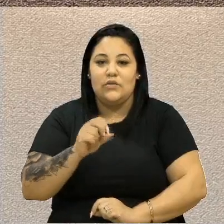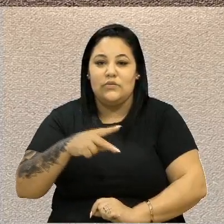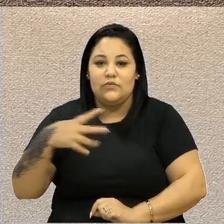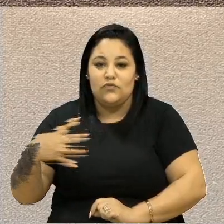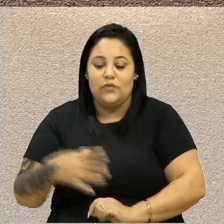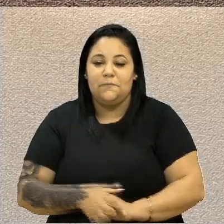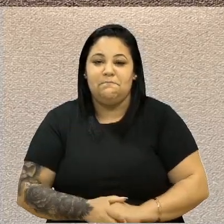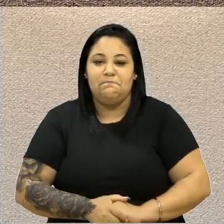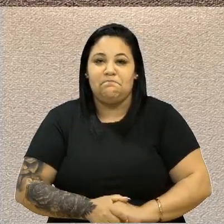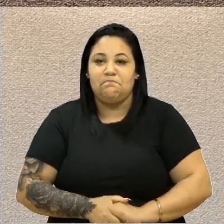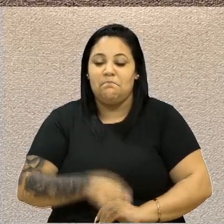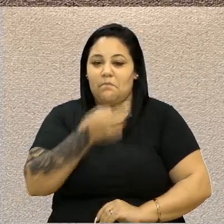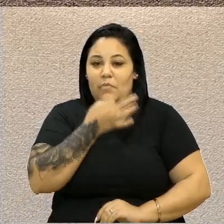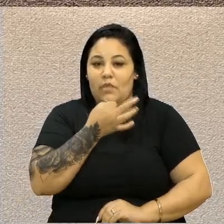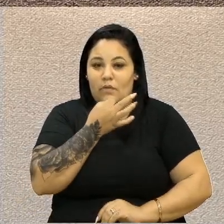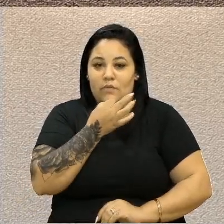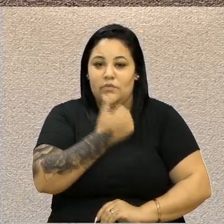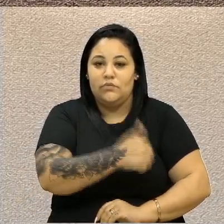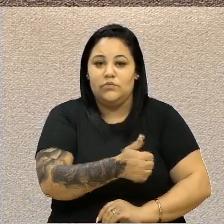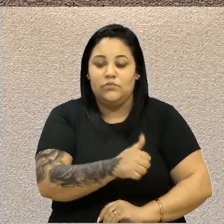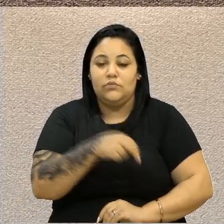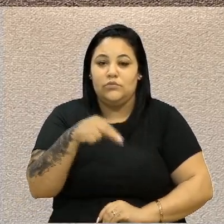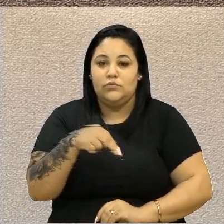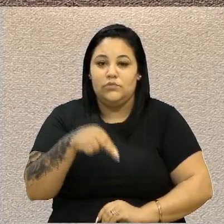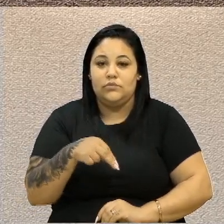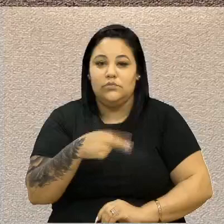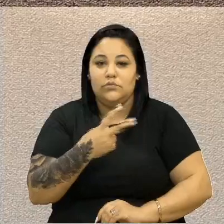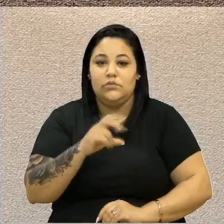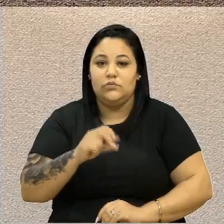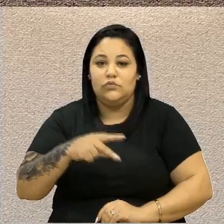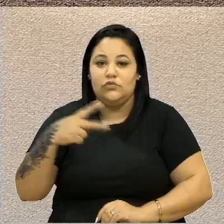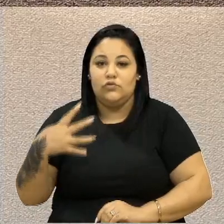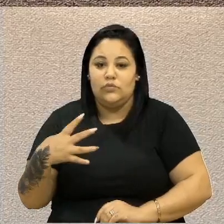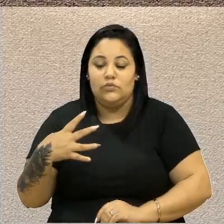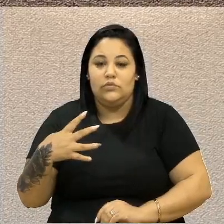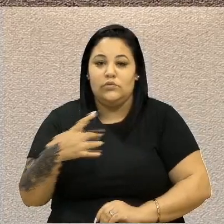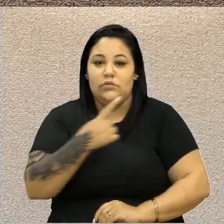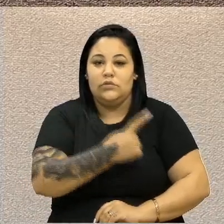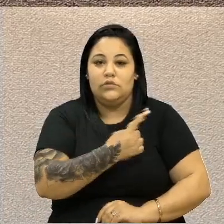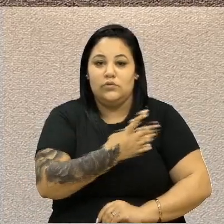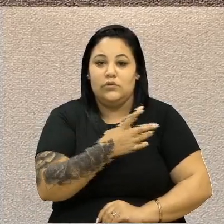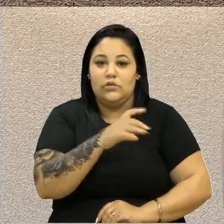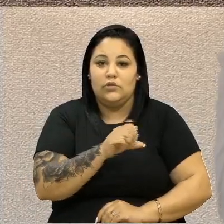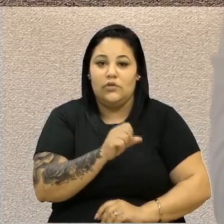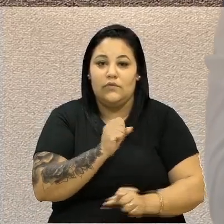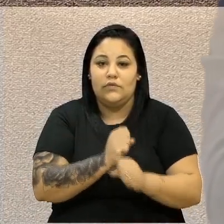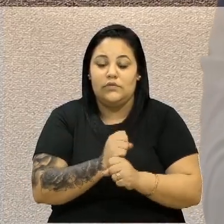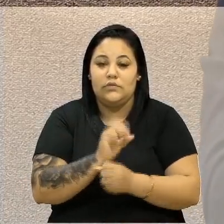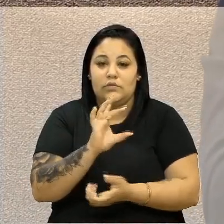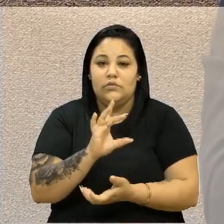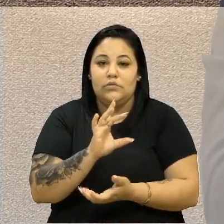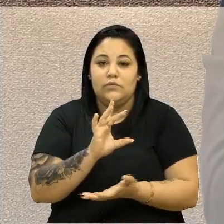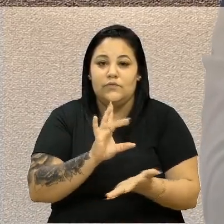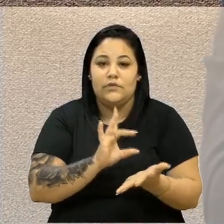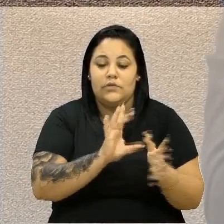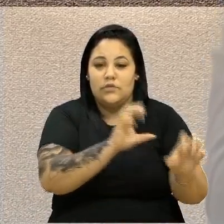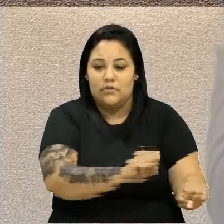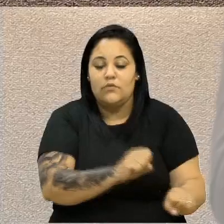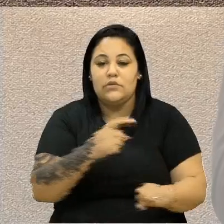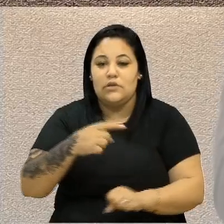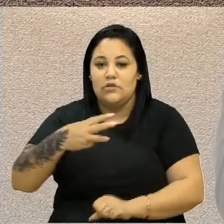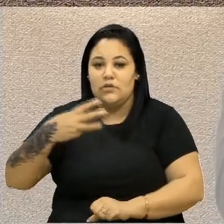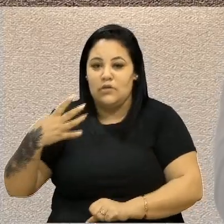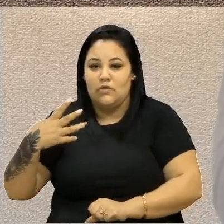116/2024. Caxias do Sul, 11 de novembro de 2024, 149 anos da colonização e 134 da